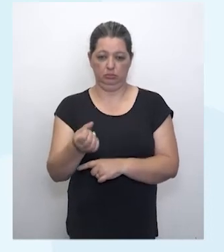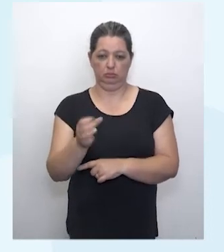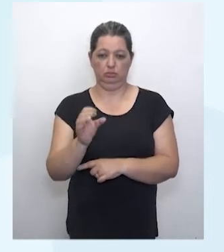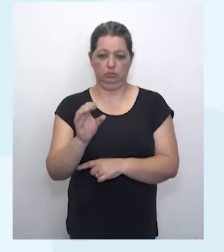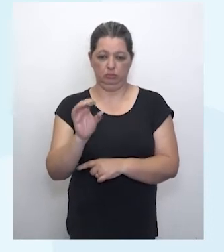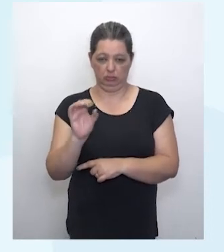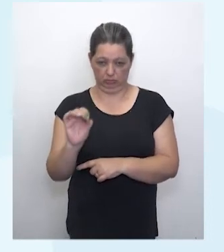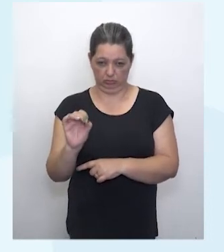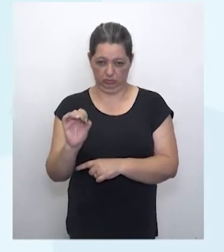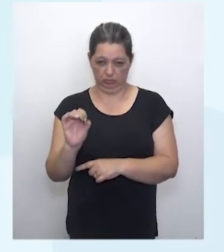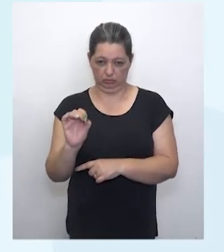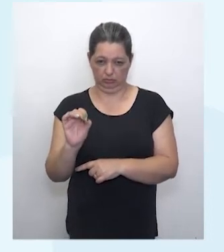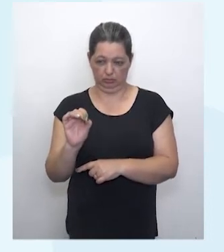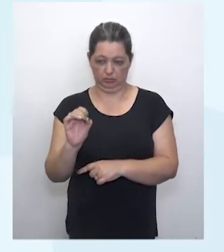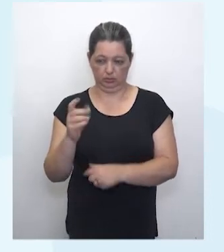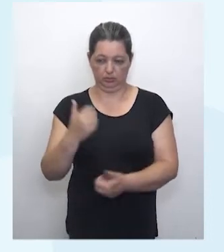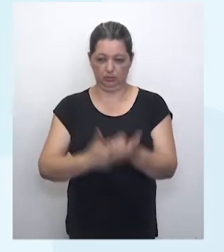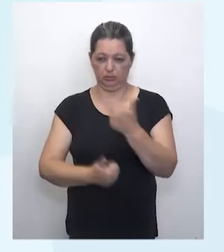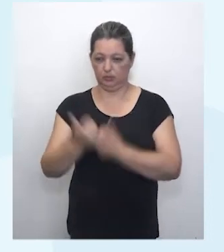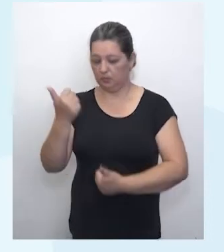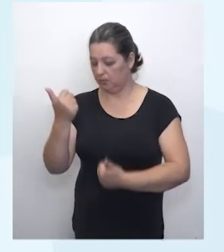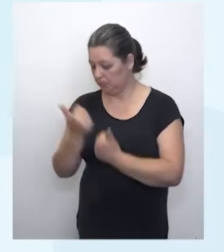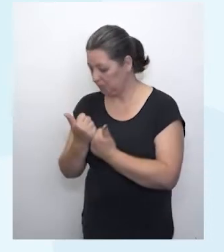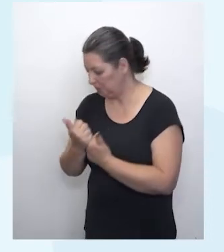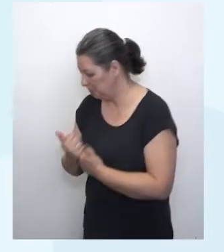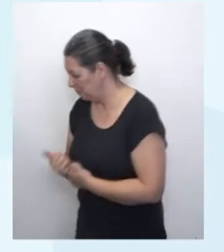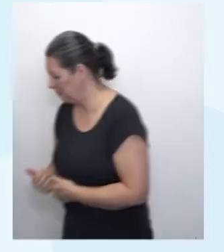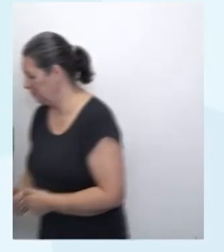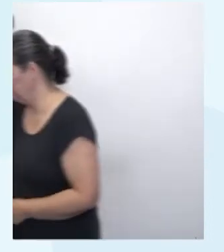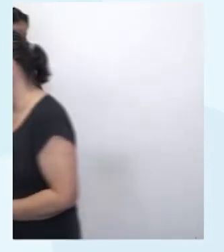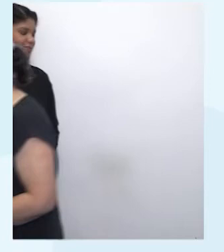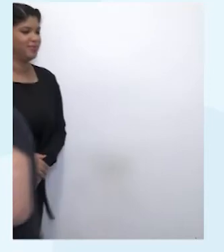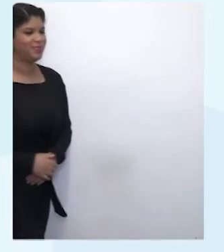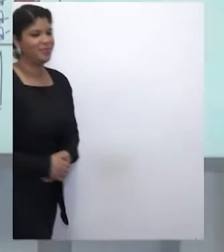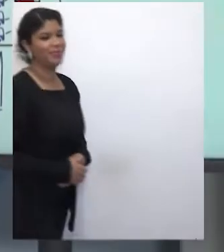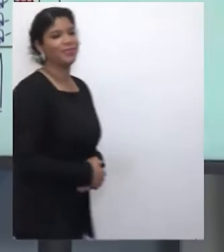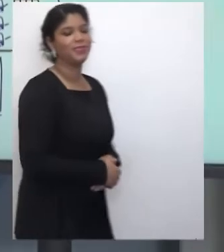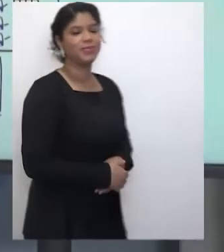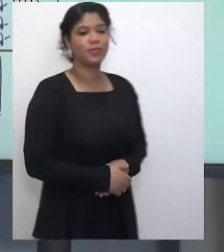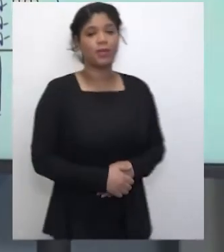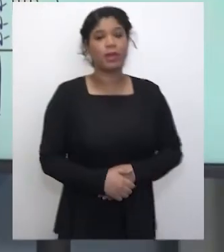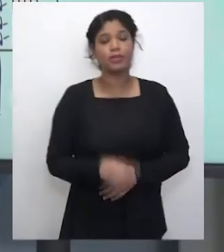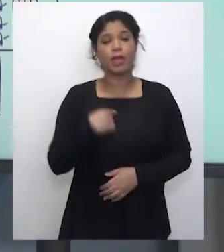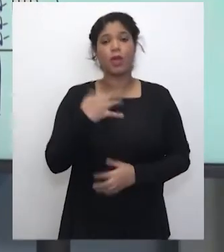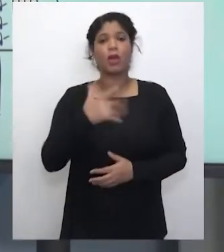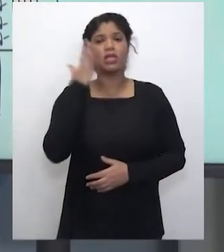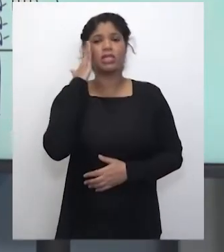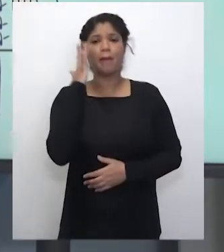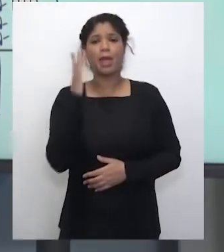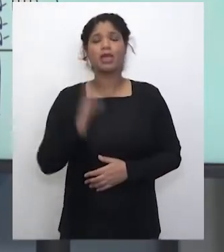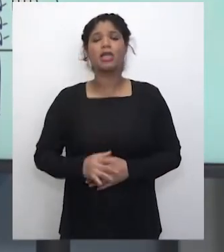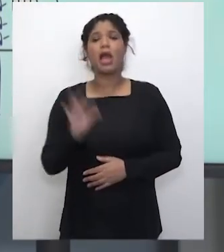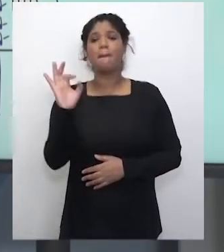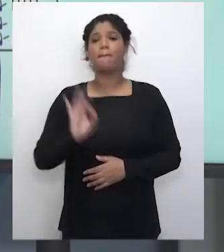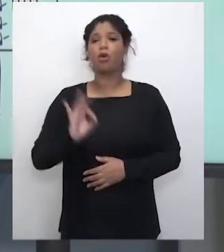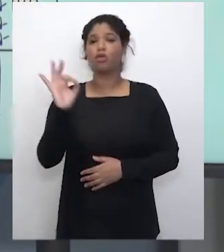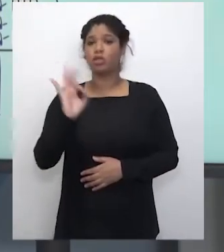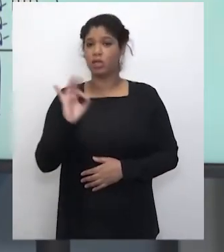zerinho, 160. Muito bem. Então, eu quero saber qual é a porcentagem que